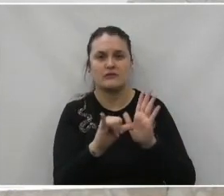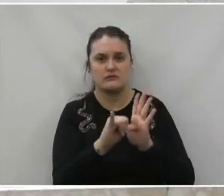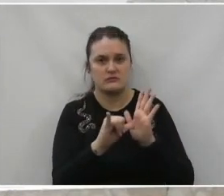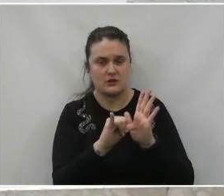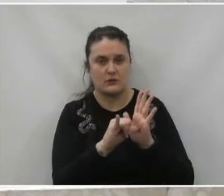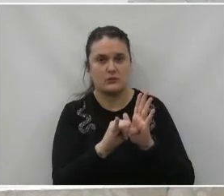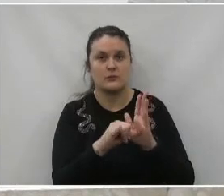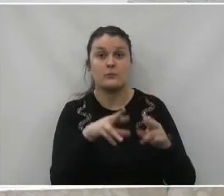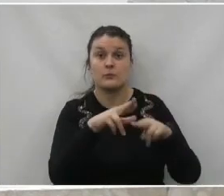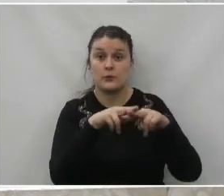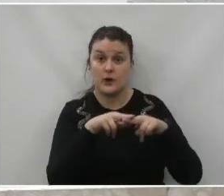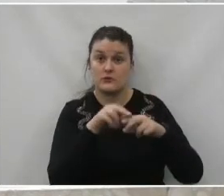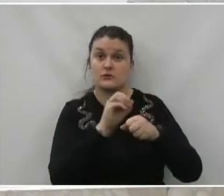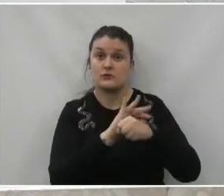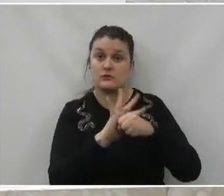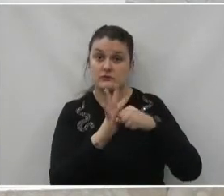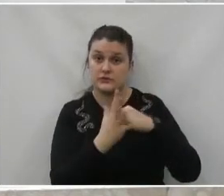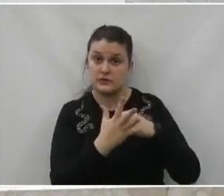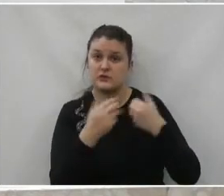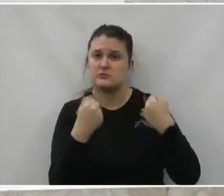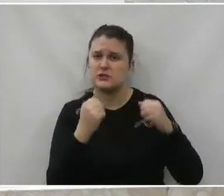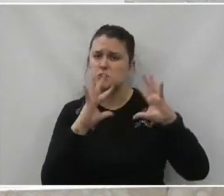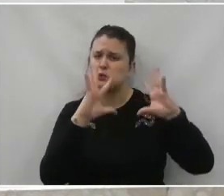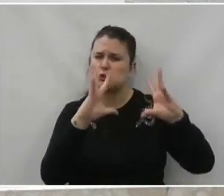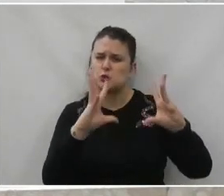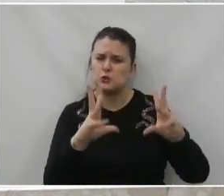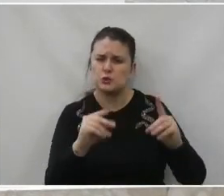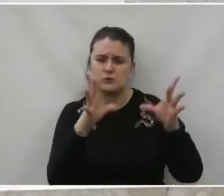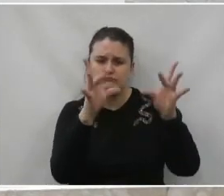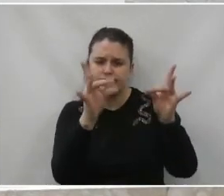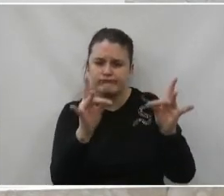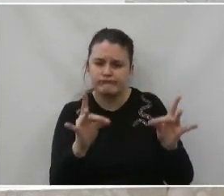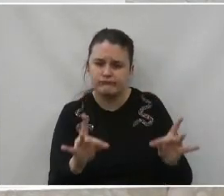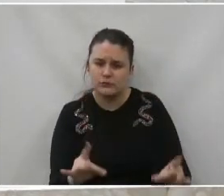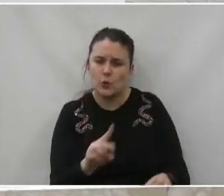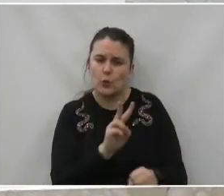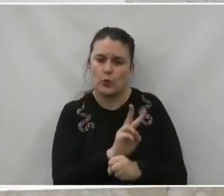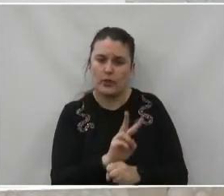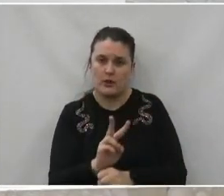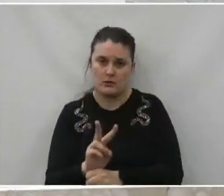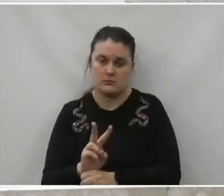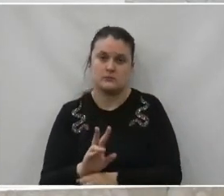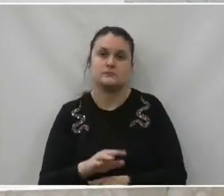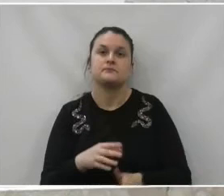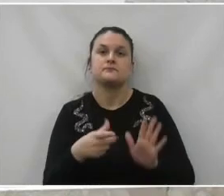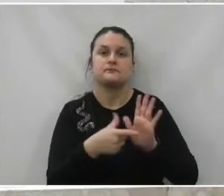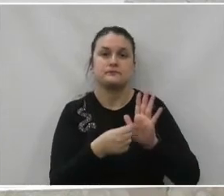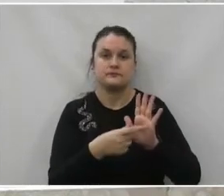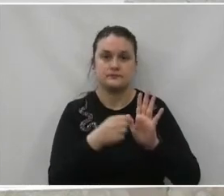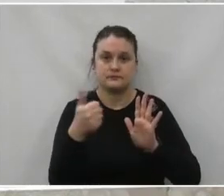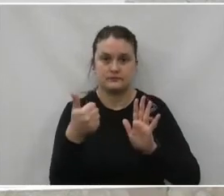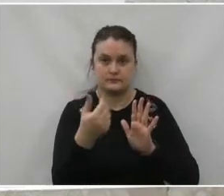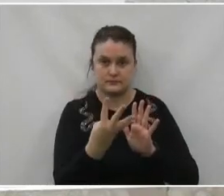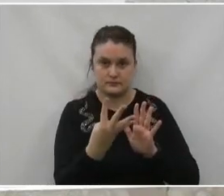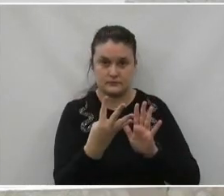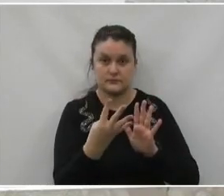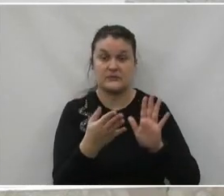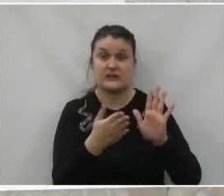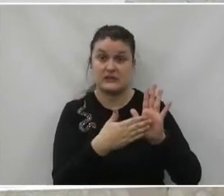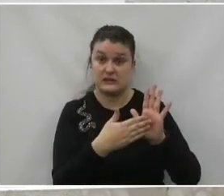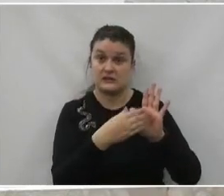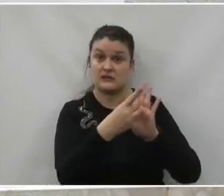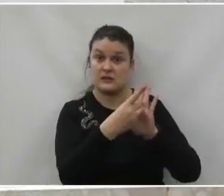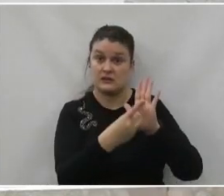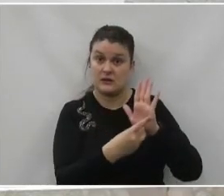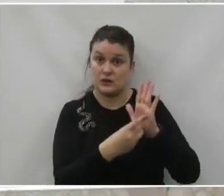decorrência da infecção humana Covid-19, exceto se lhes forem contrárias. Artigo 14. Este